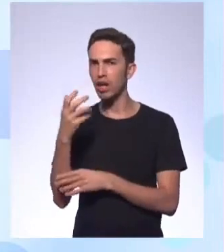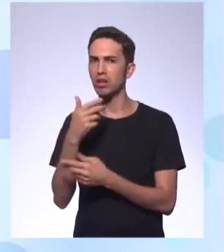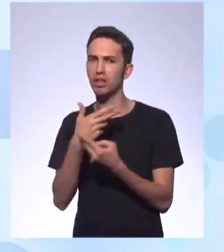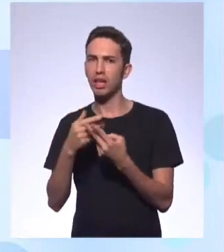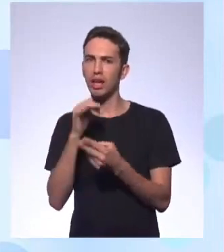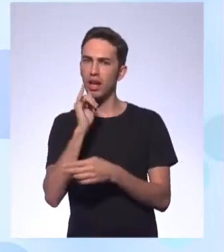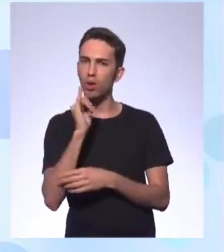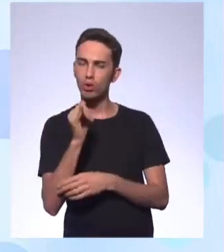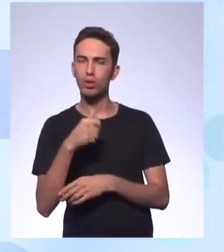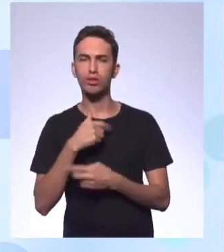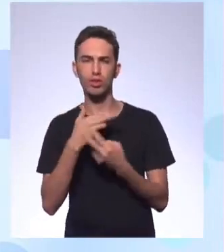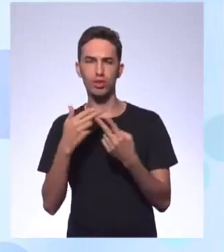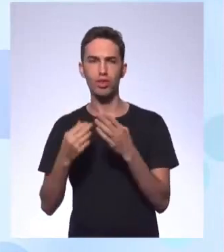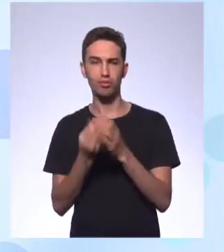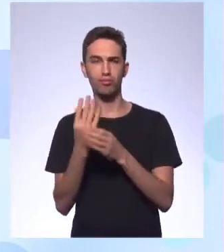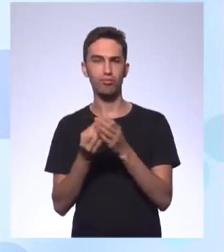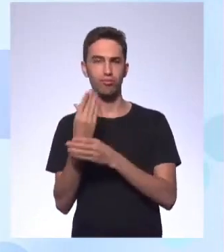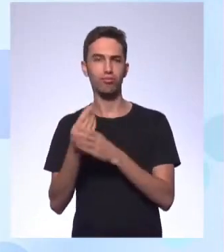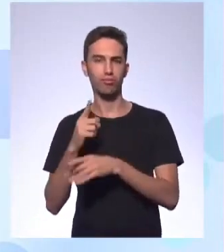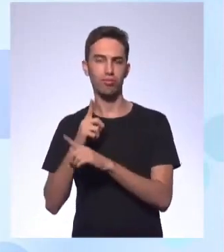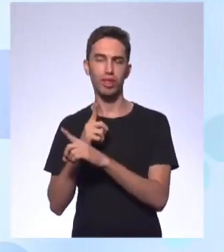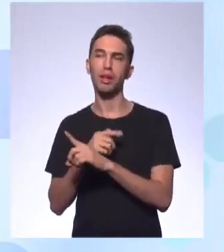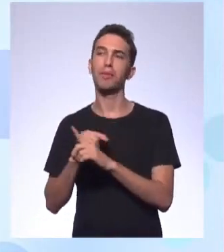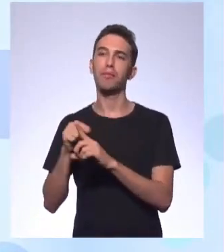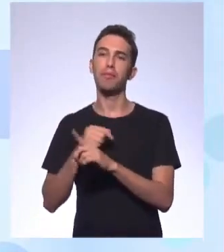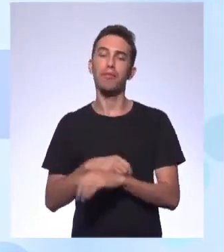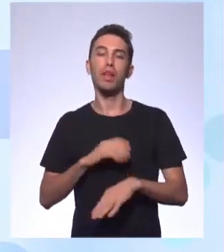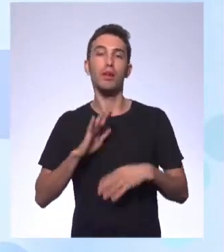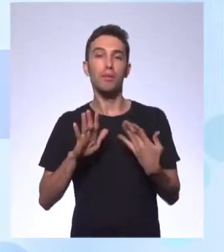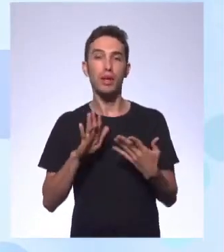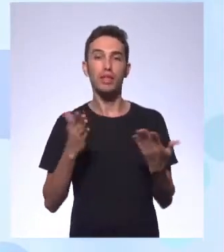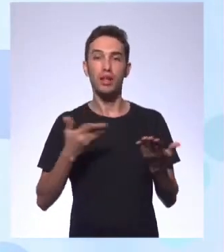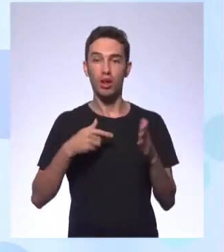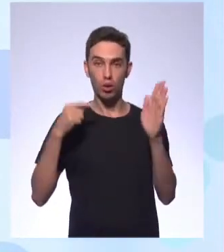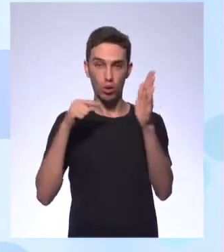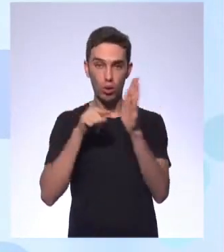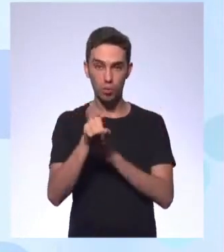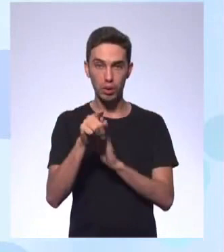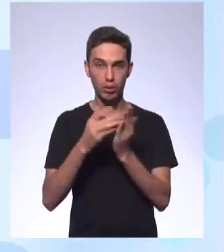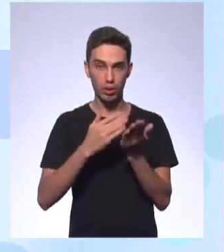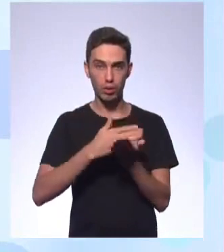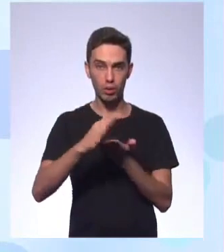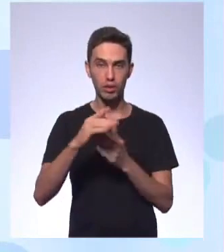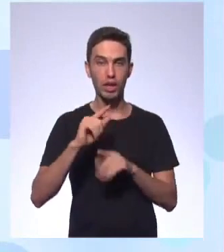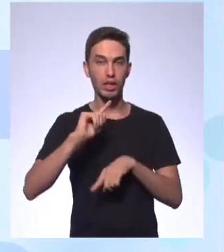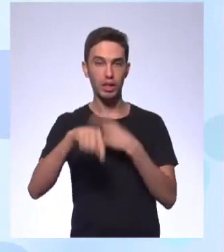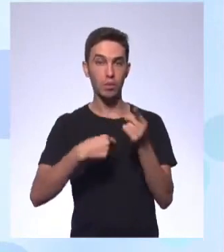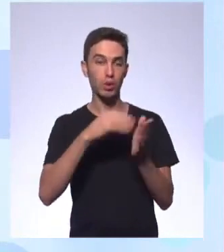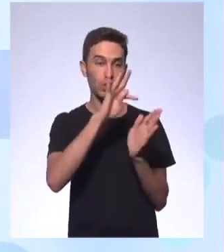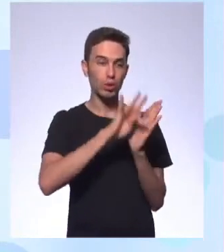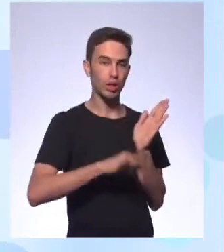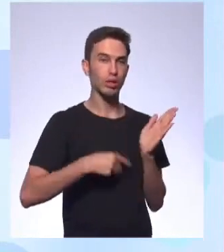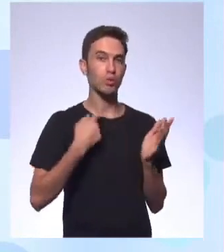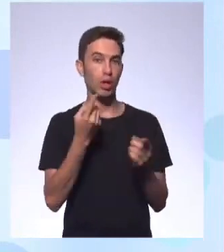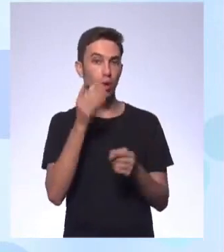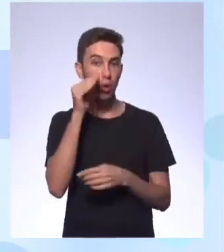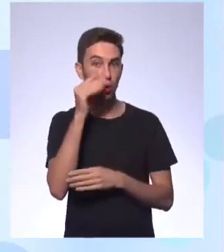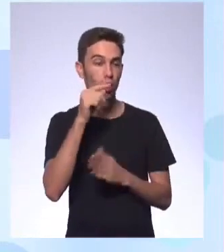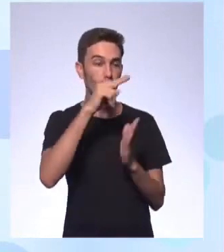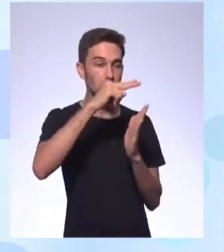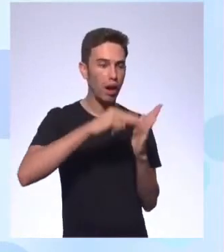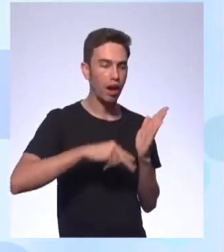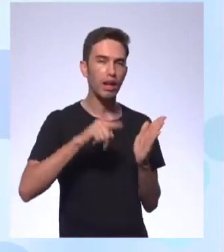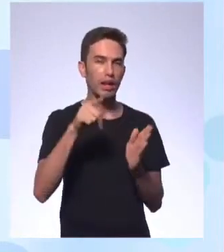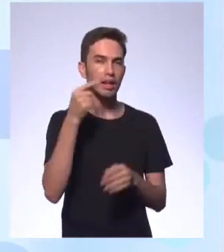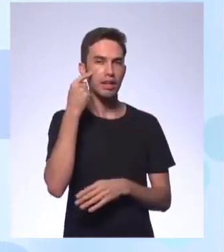certo? Então hoje vamos começar com a pergunta e daqui a pouco direto para o texto, que eu também estou curioso para ler, ver quais são as